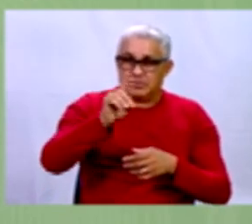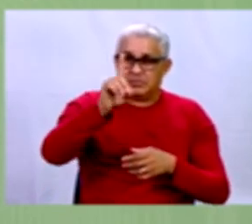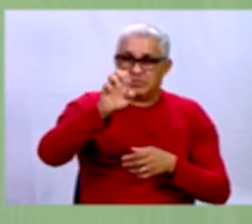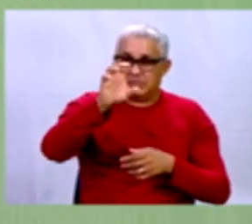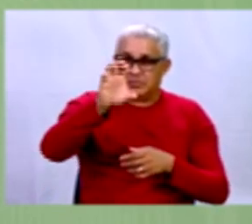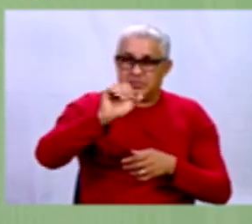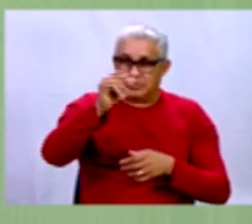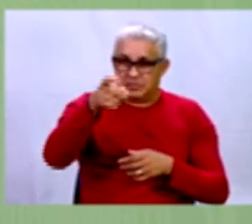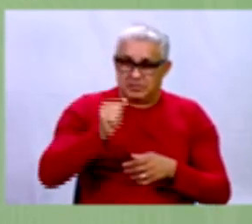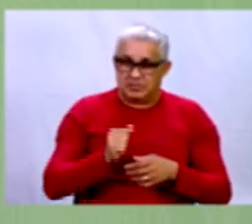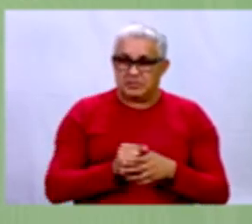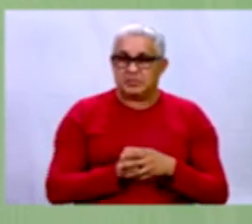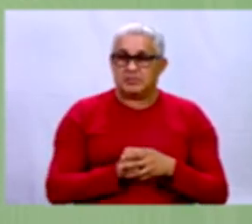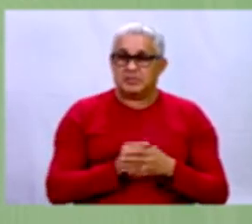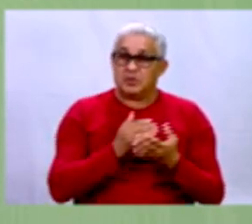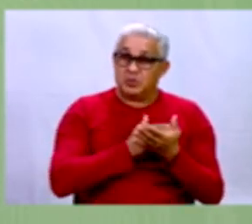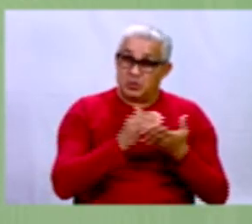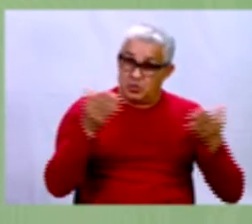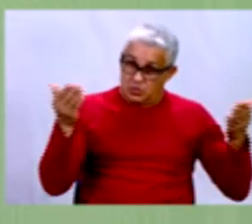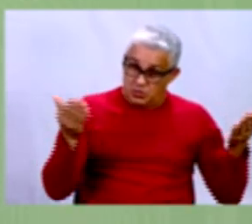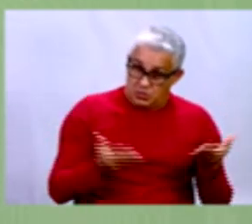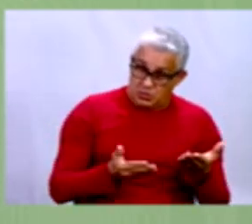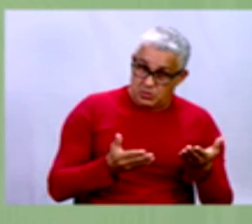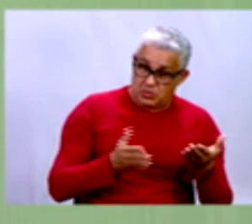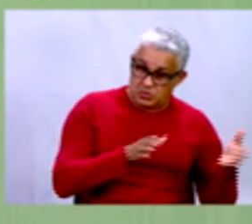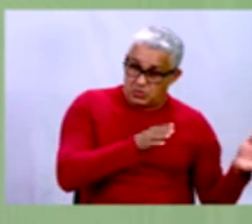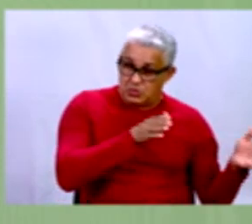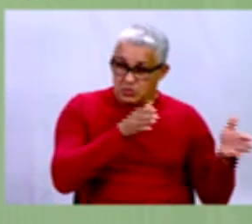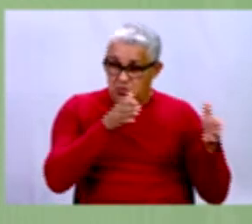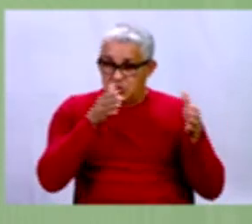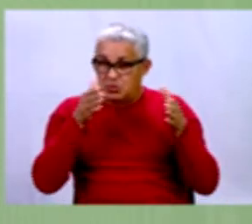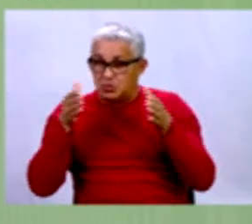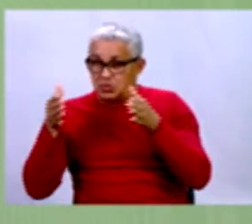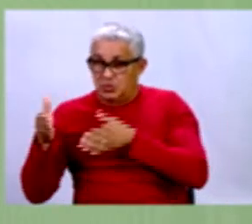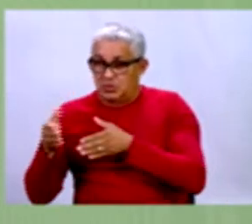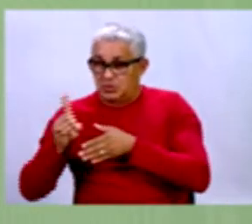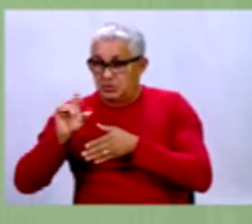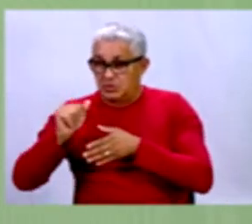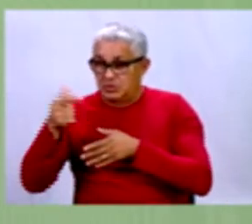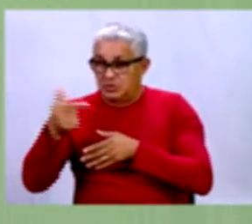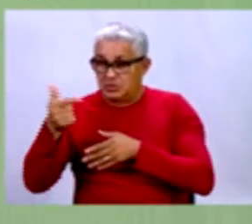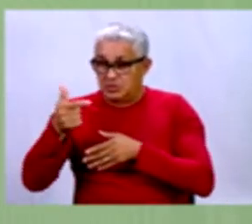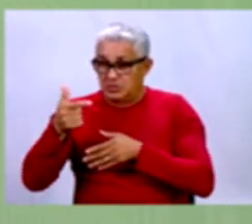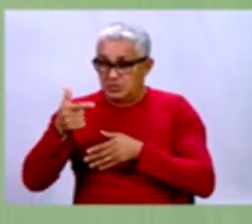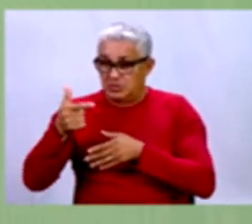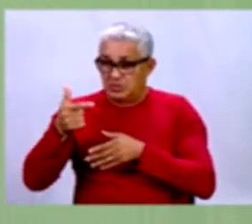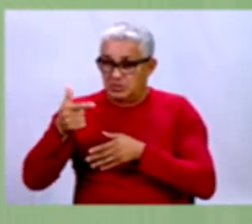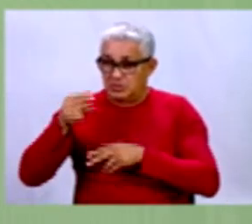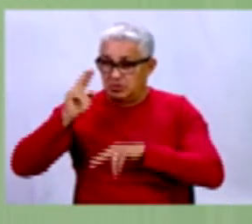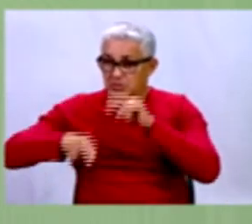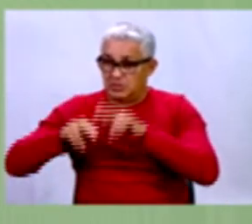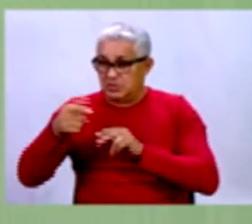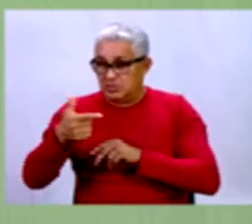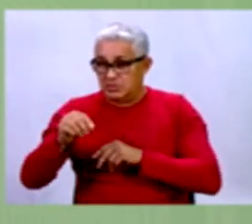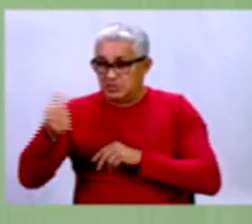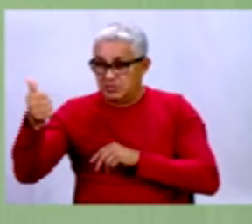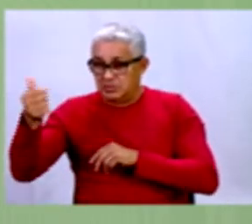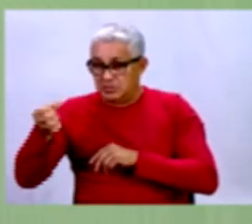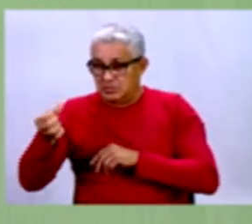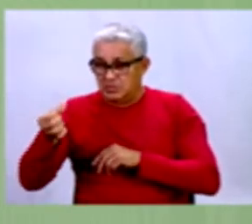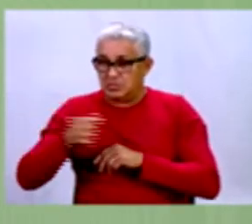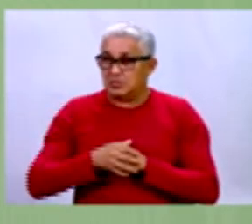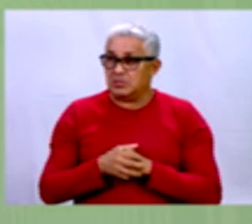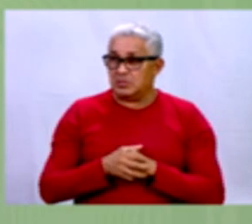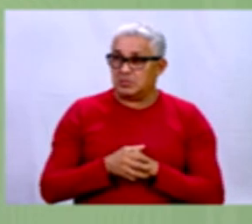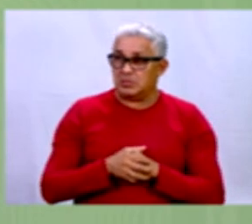dessa atividade é a partir de hoje, né, 9/6, até dia 22/6 de 2016.